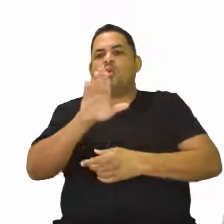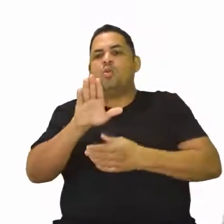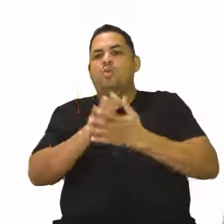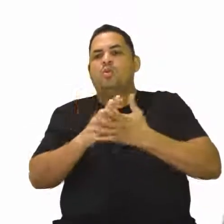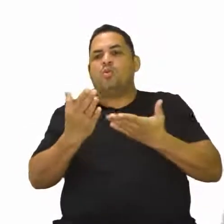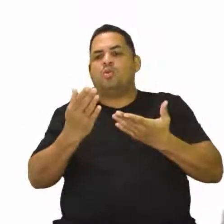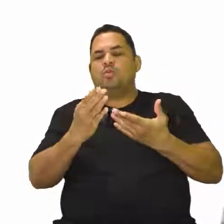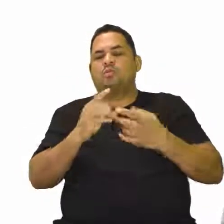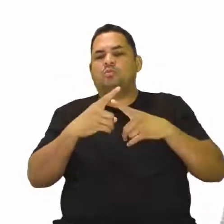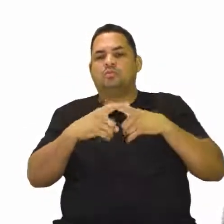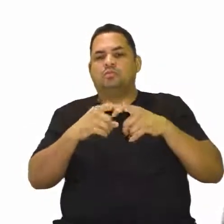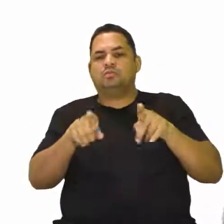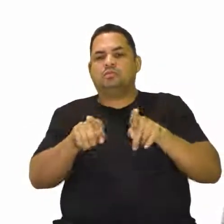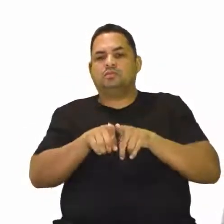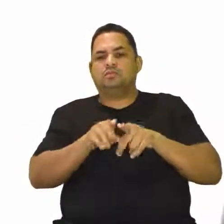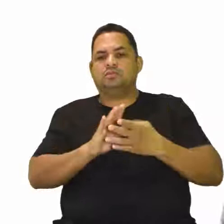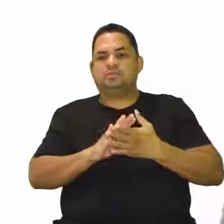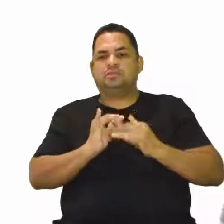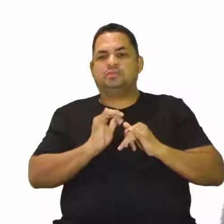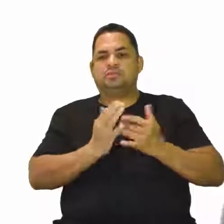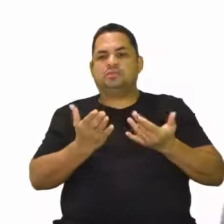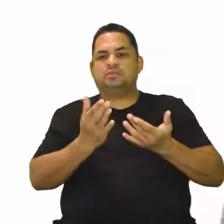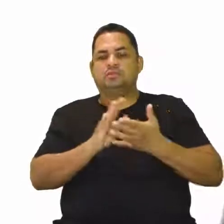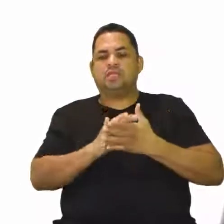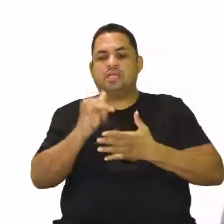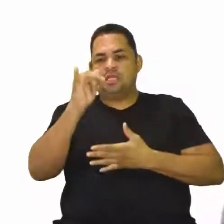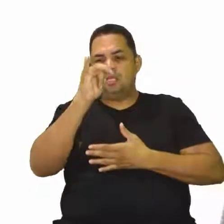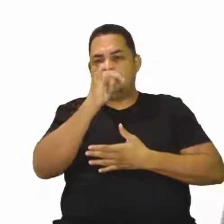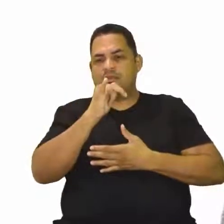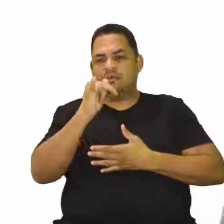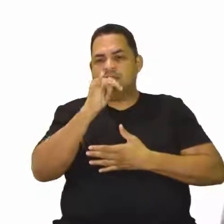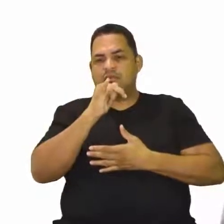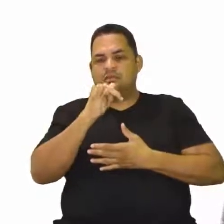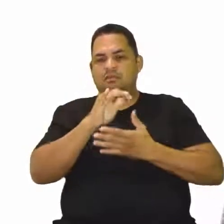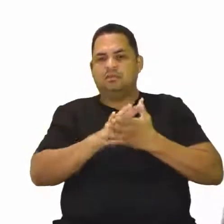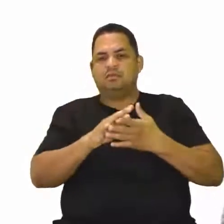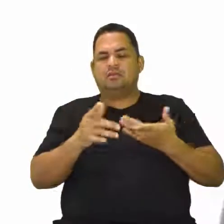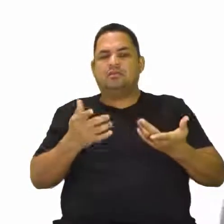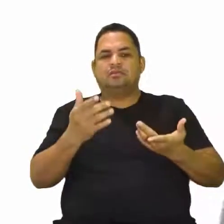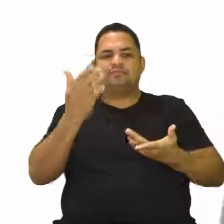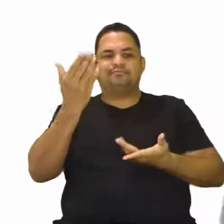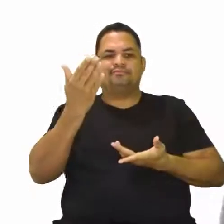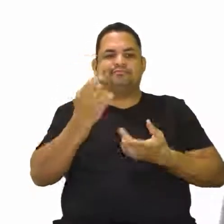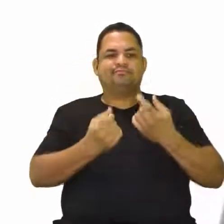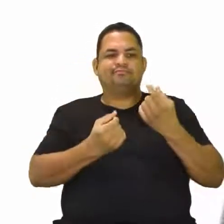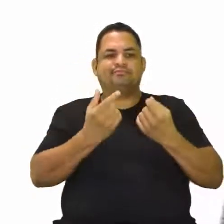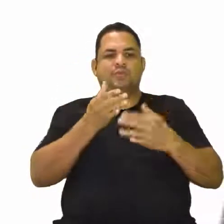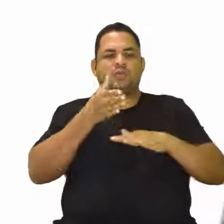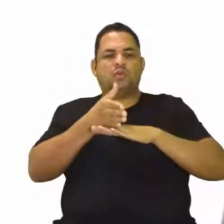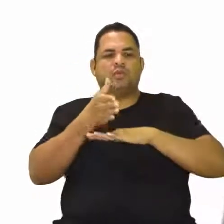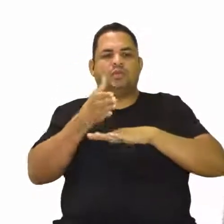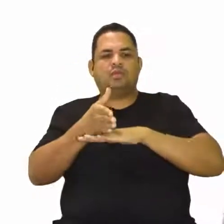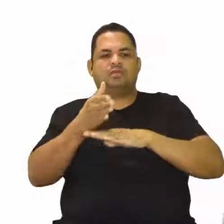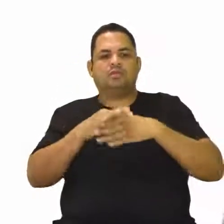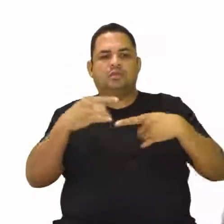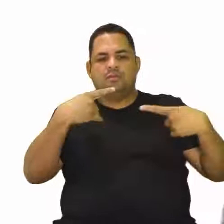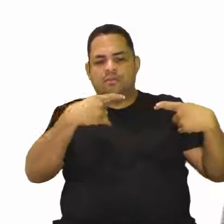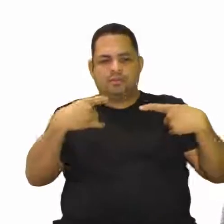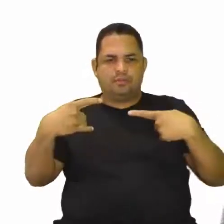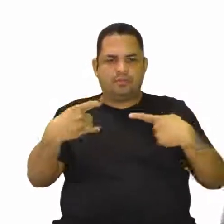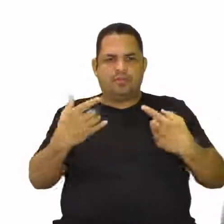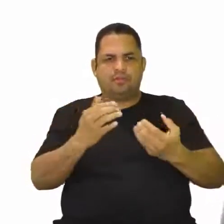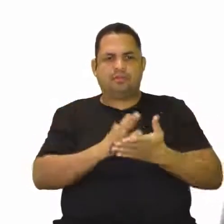essa campanha na Itália sabia disso inclusive alguns que participaram dessa guerra